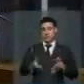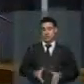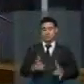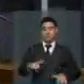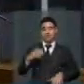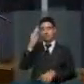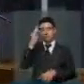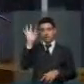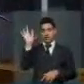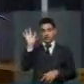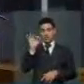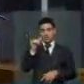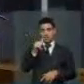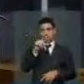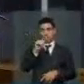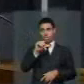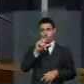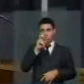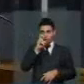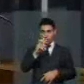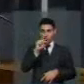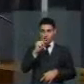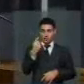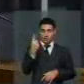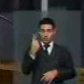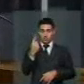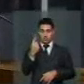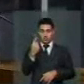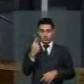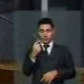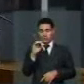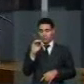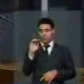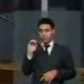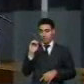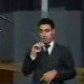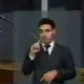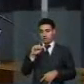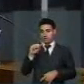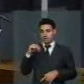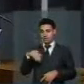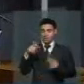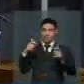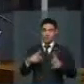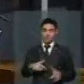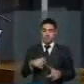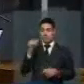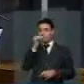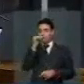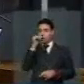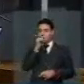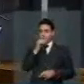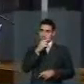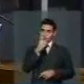em 1581. Ozanam em Milão, Itália, em